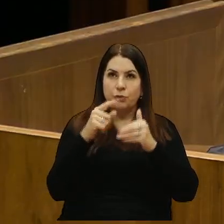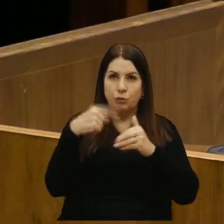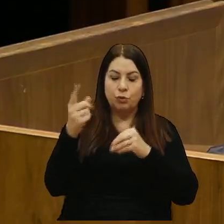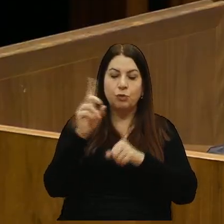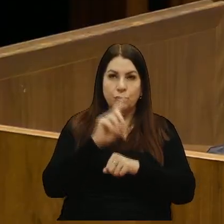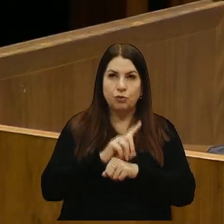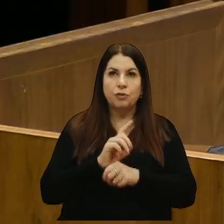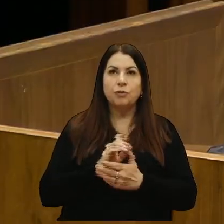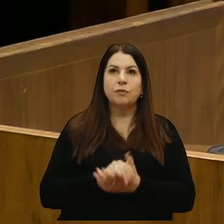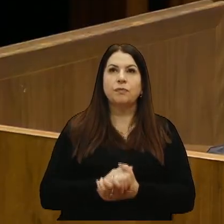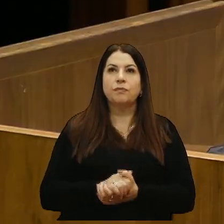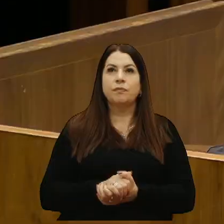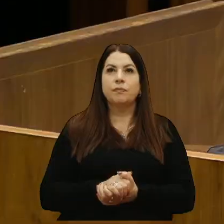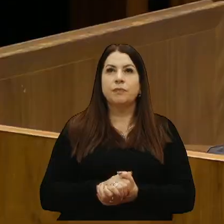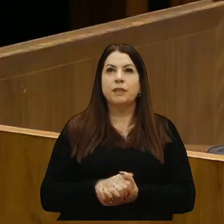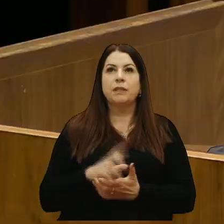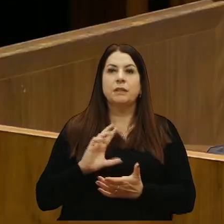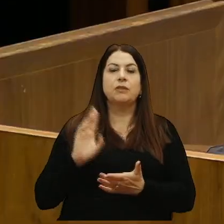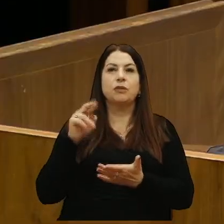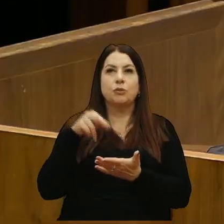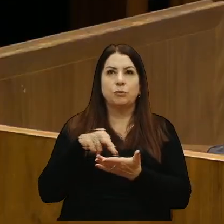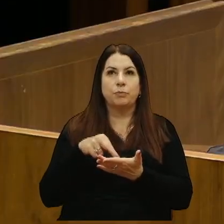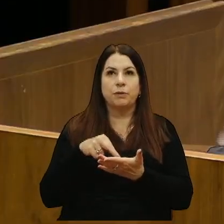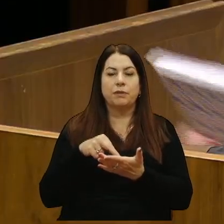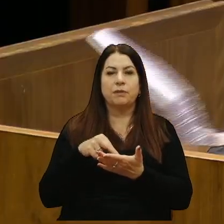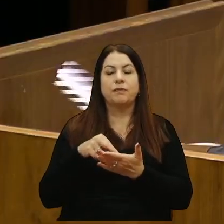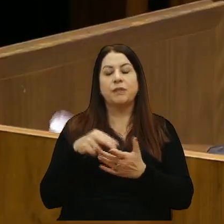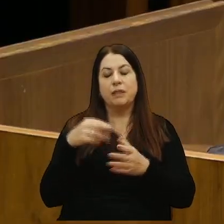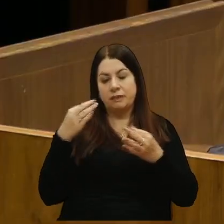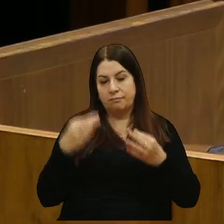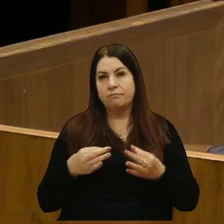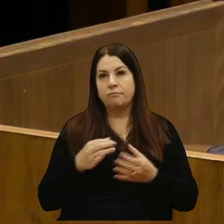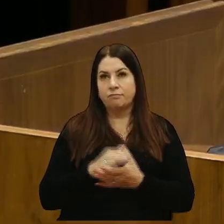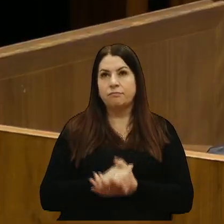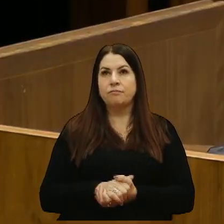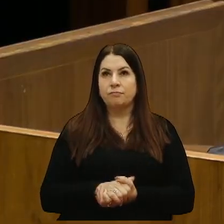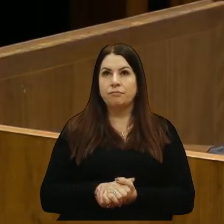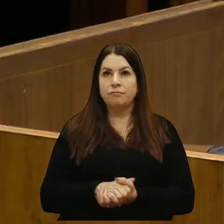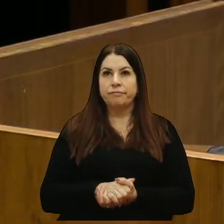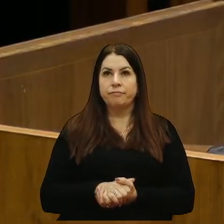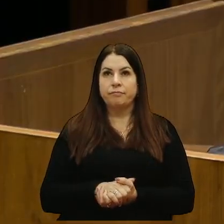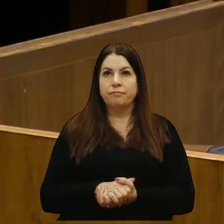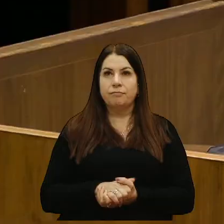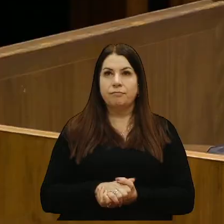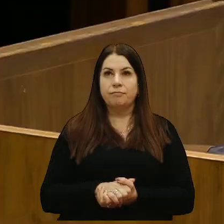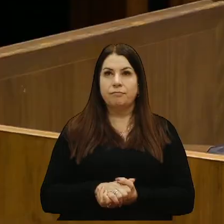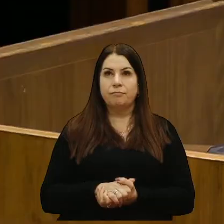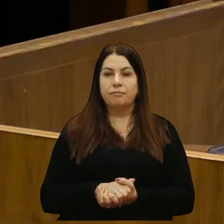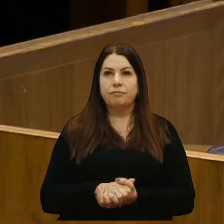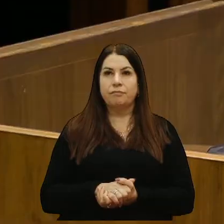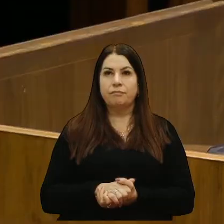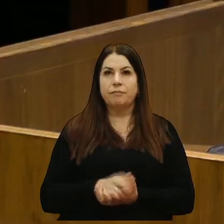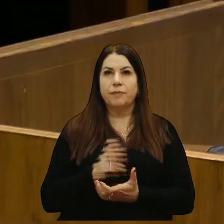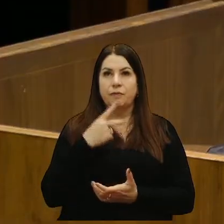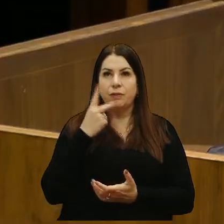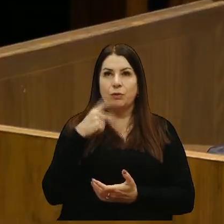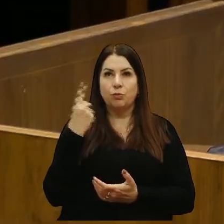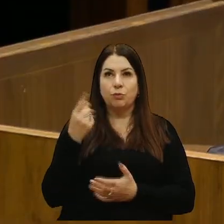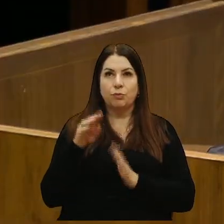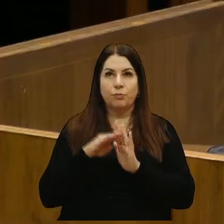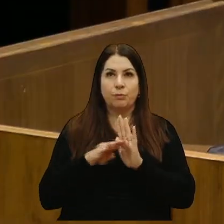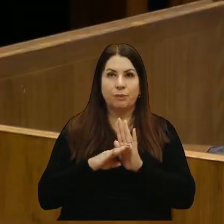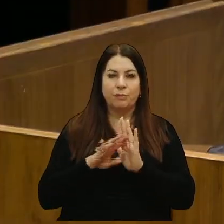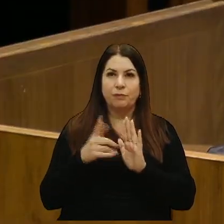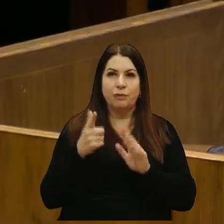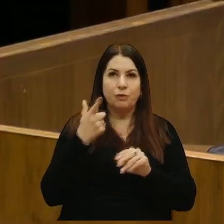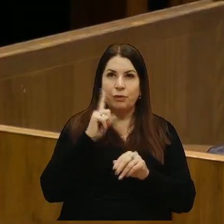próximos dias, seja realmente efetivado. Então, eu queria falar de outro programa, mas